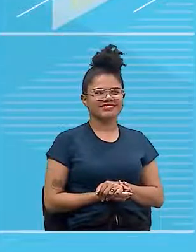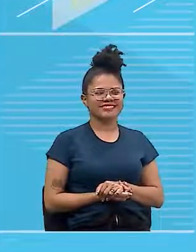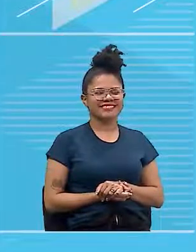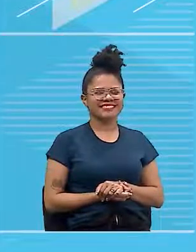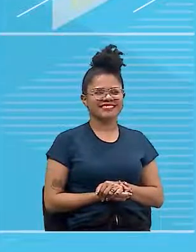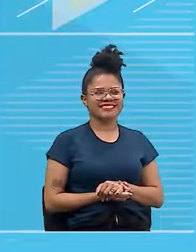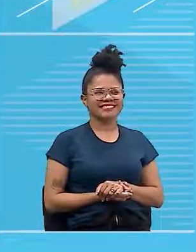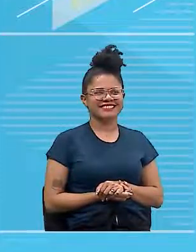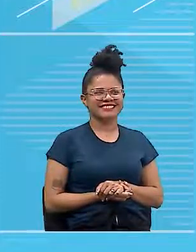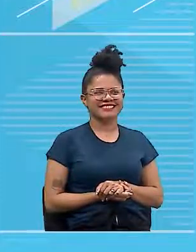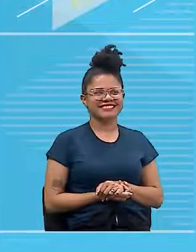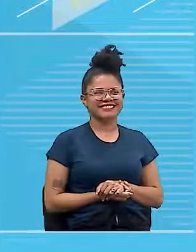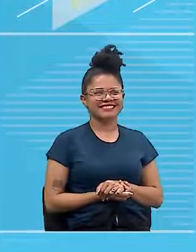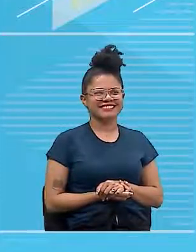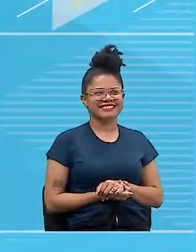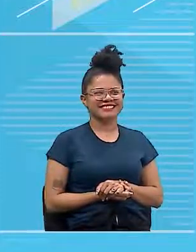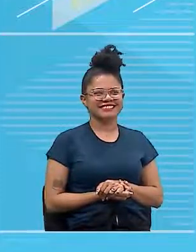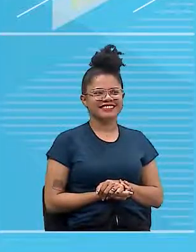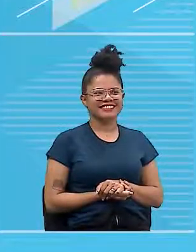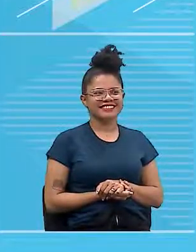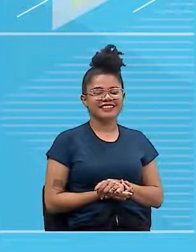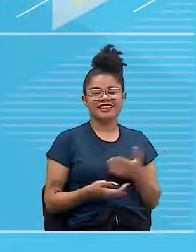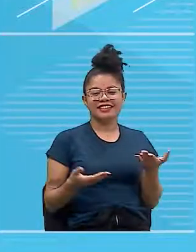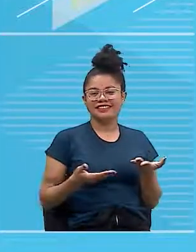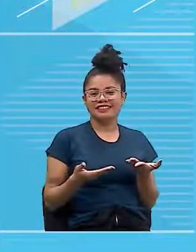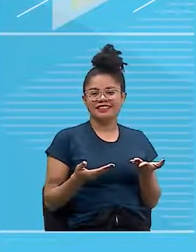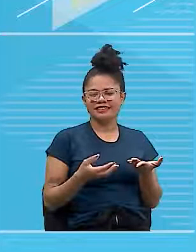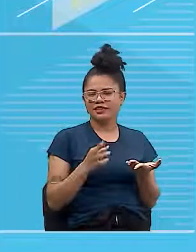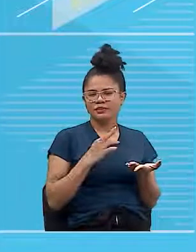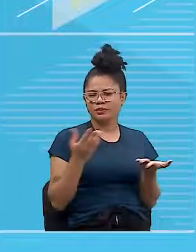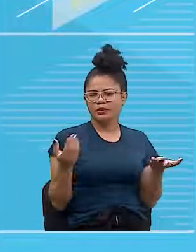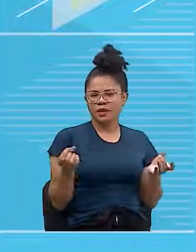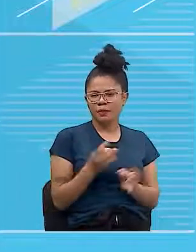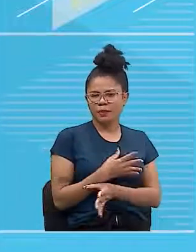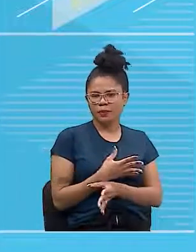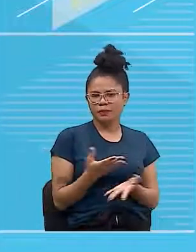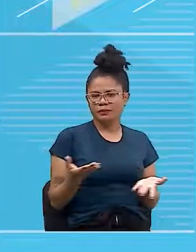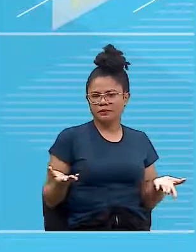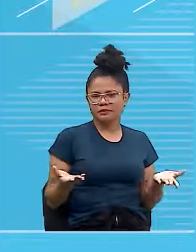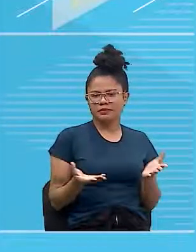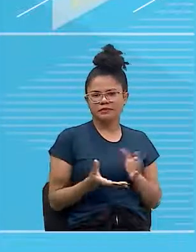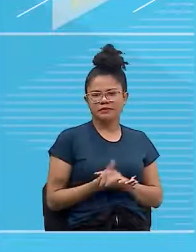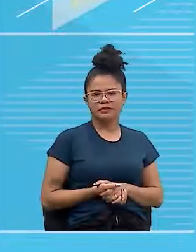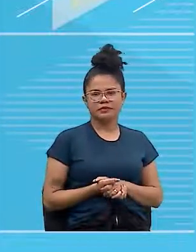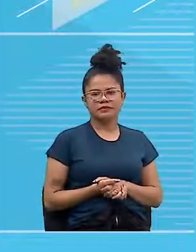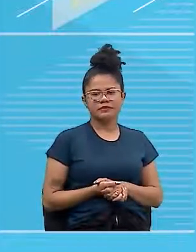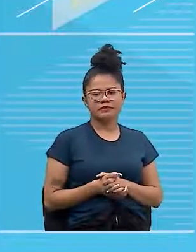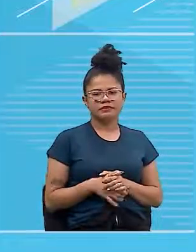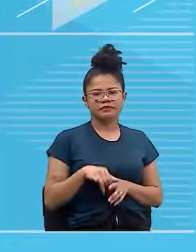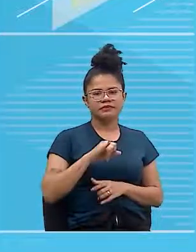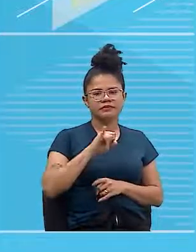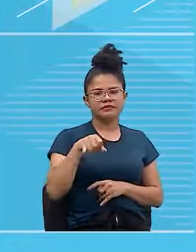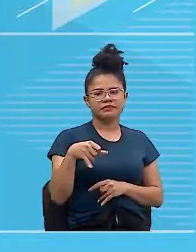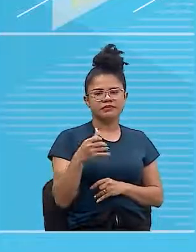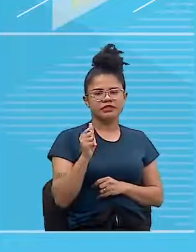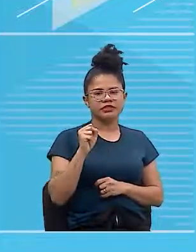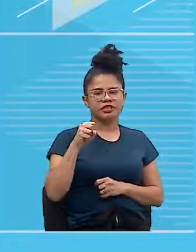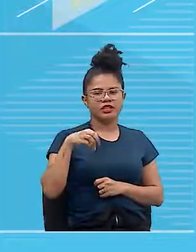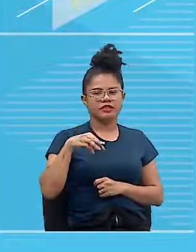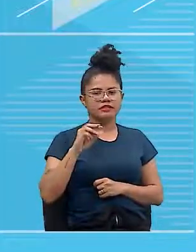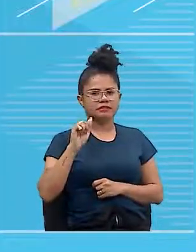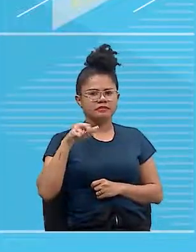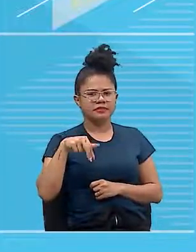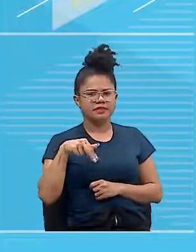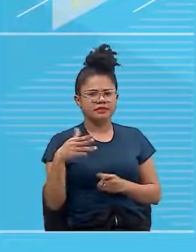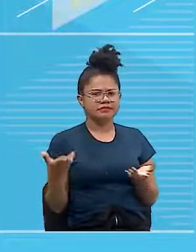em kilojoules a e agora quer estar acabou em Jasmim a questão